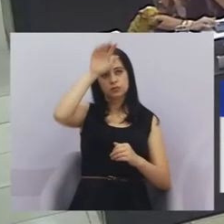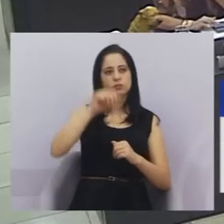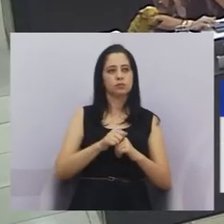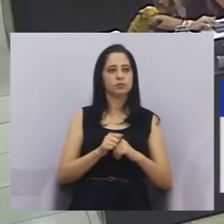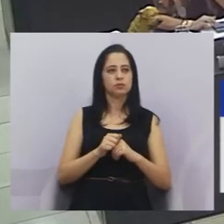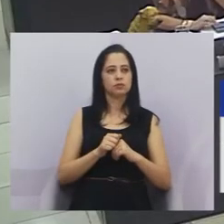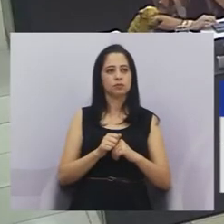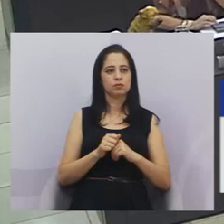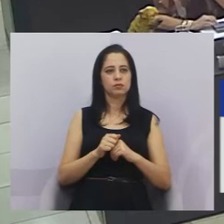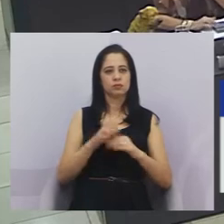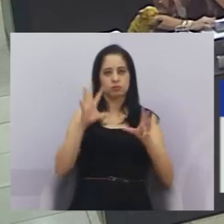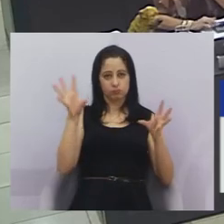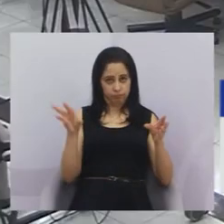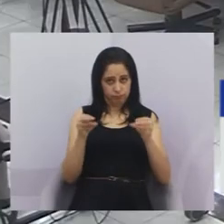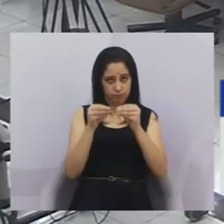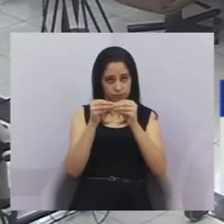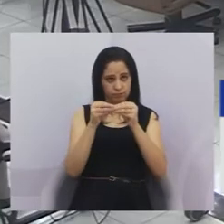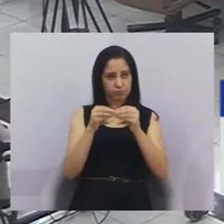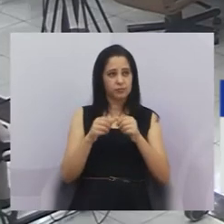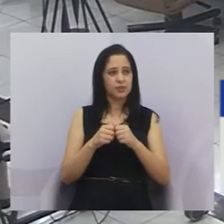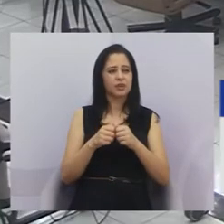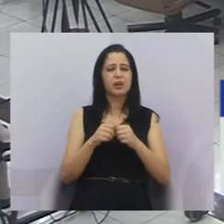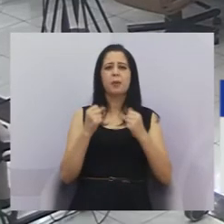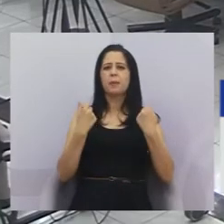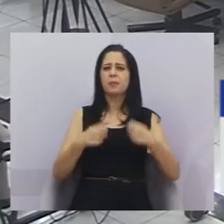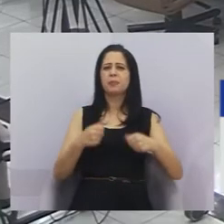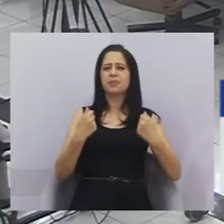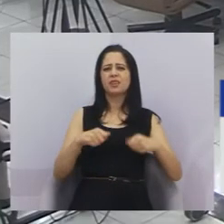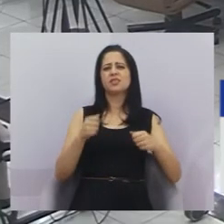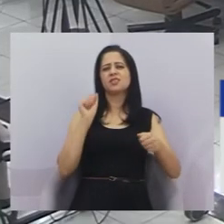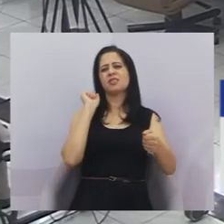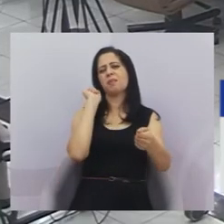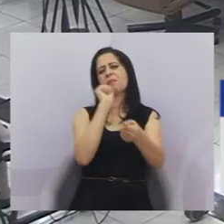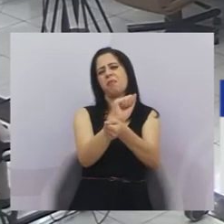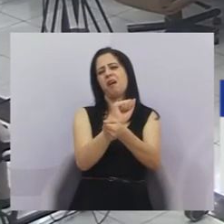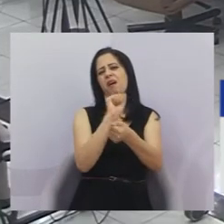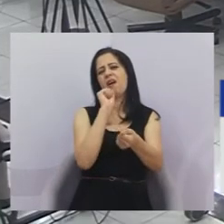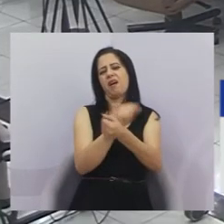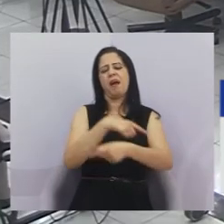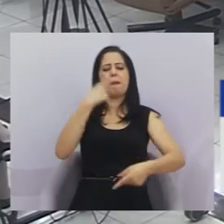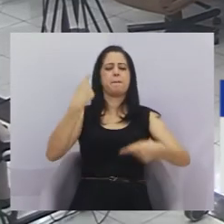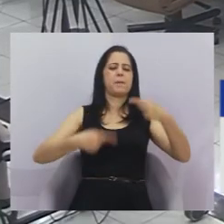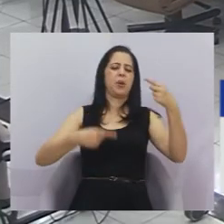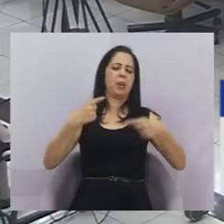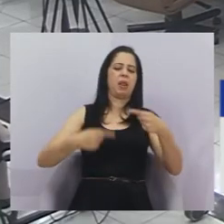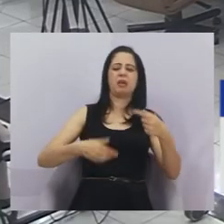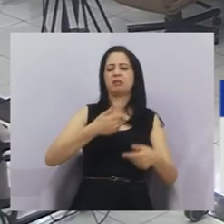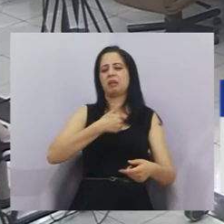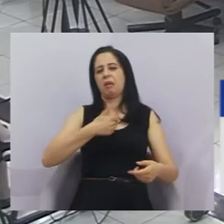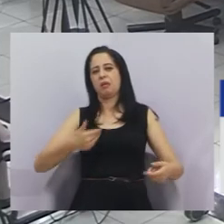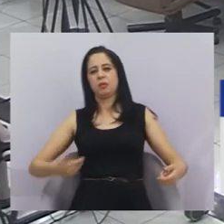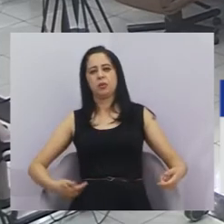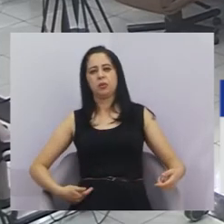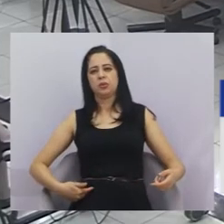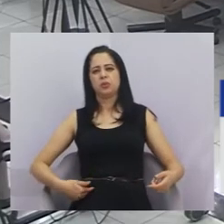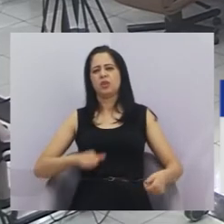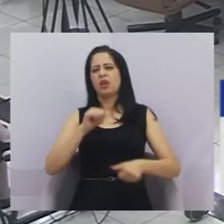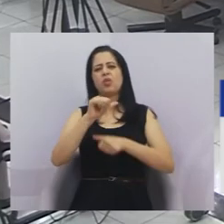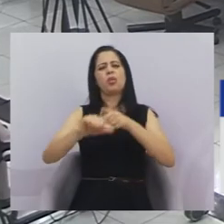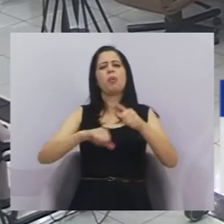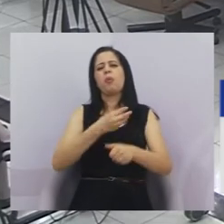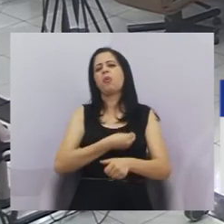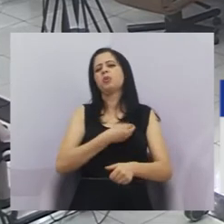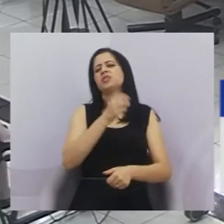Só complementando meu voto, a gente tem que parar com esse blá blá blá aí de políticas públicas. Isso não muda a vida das